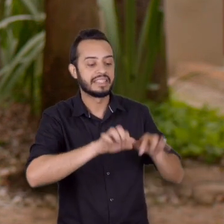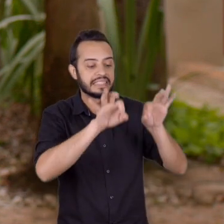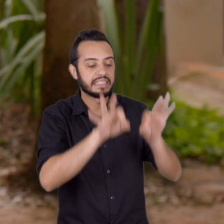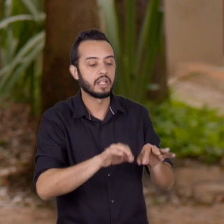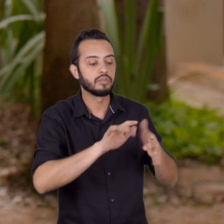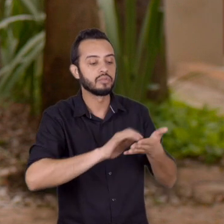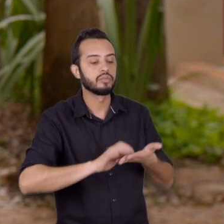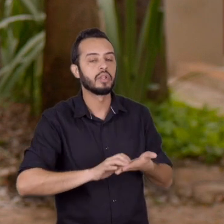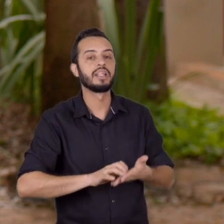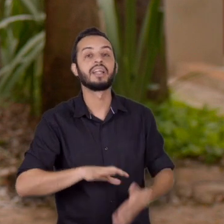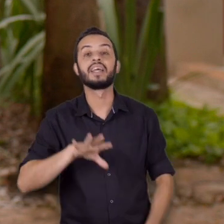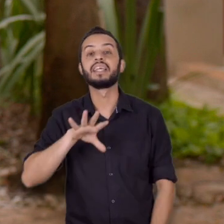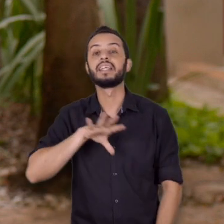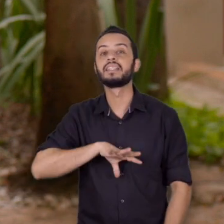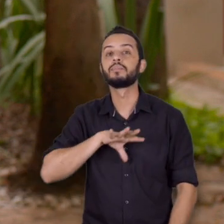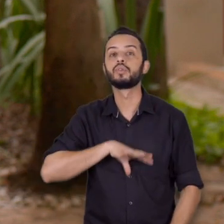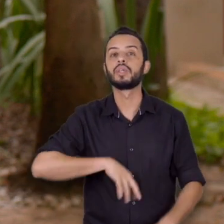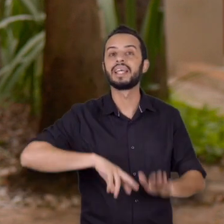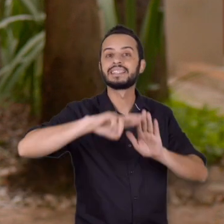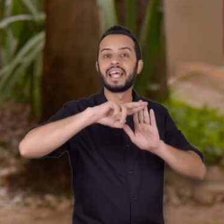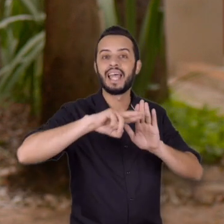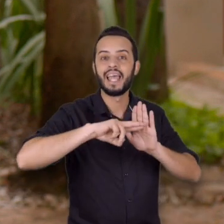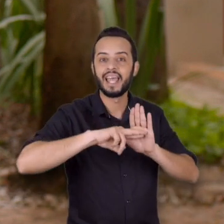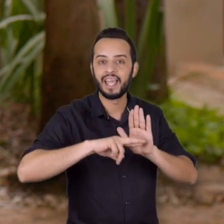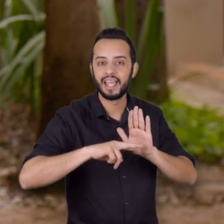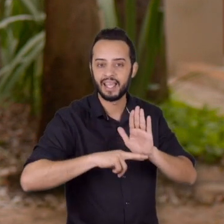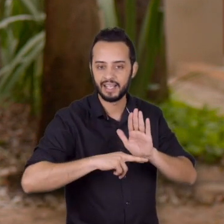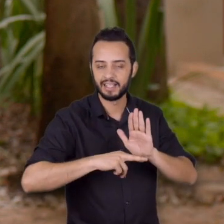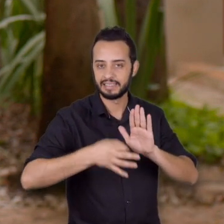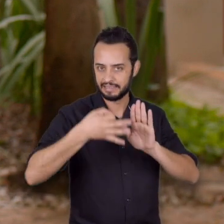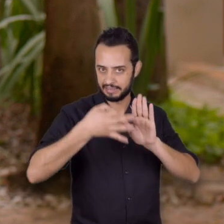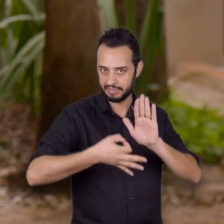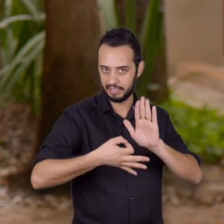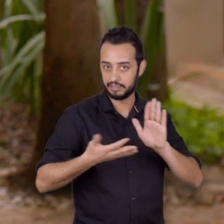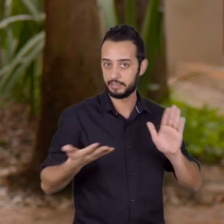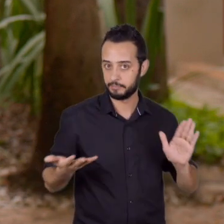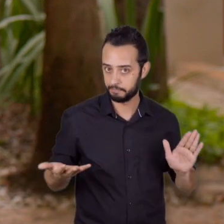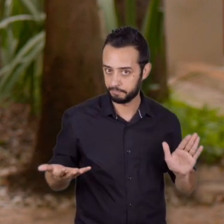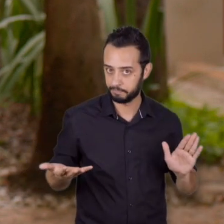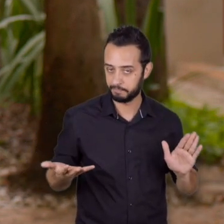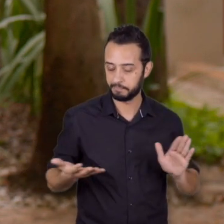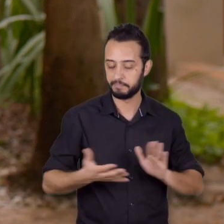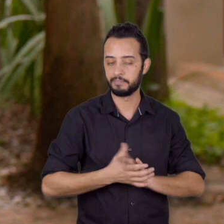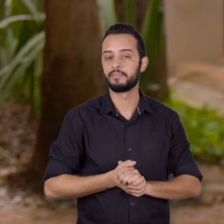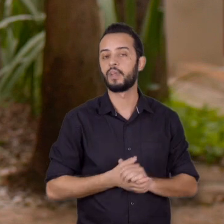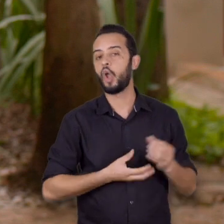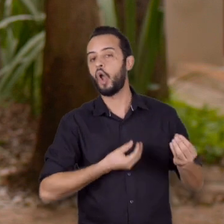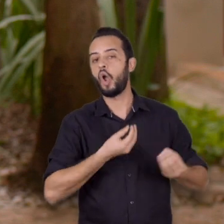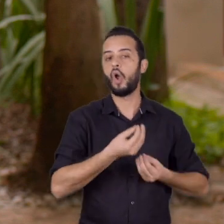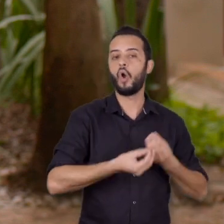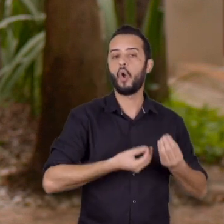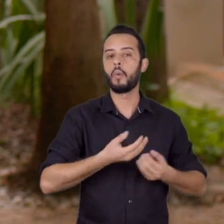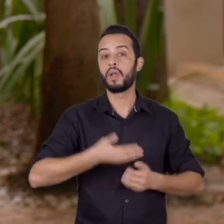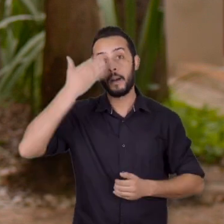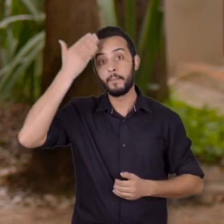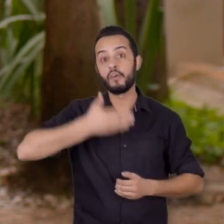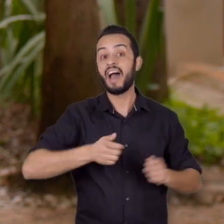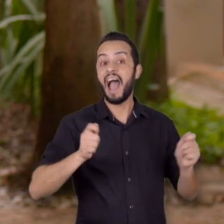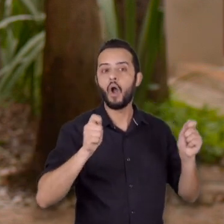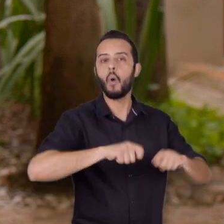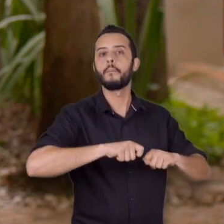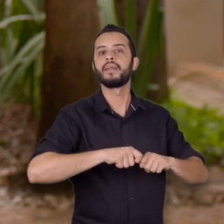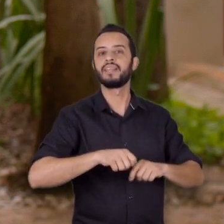e usar a capacidade das pessoas escreverem alguma coisa como prova da